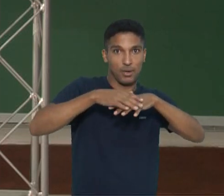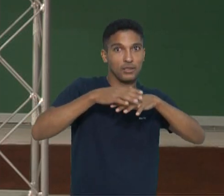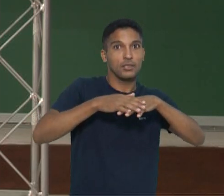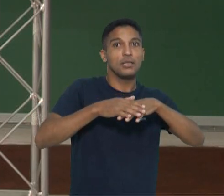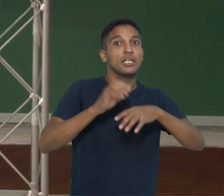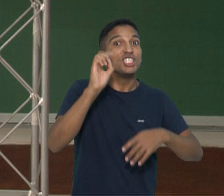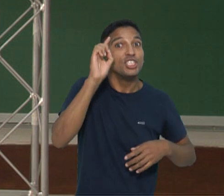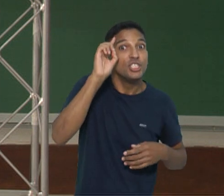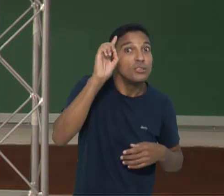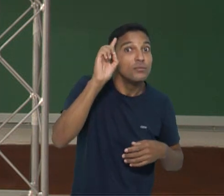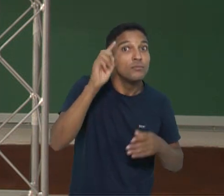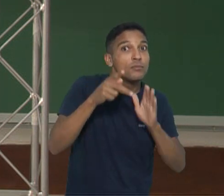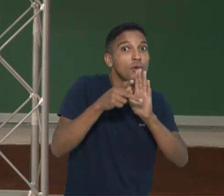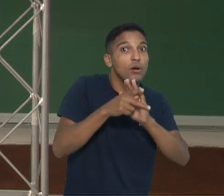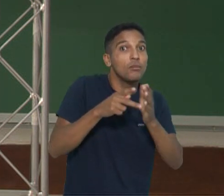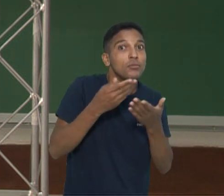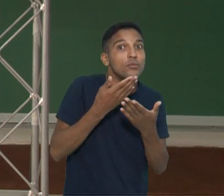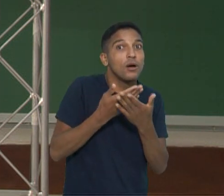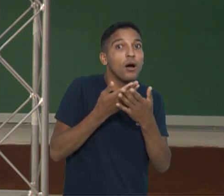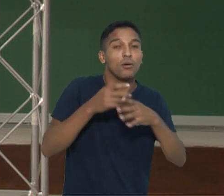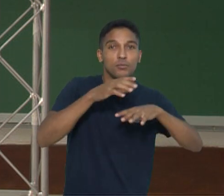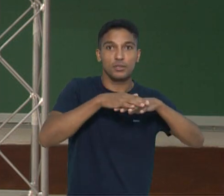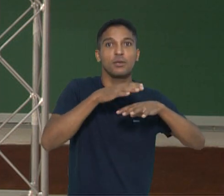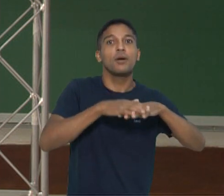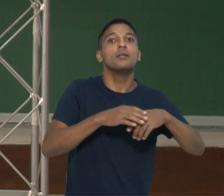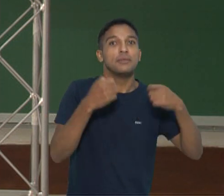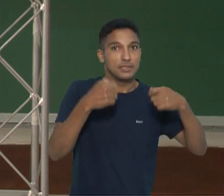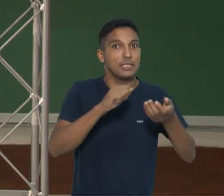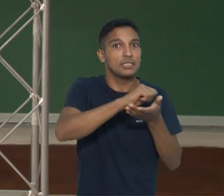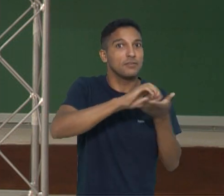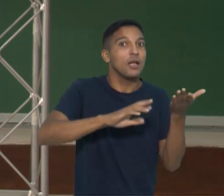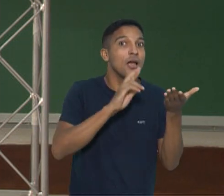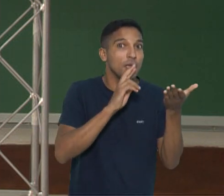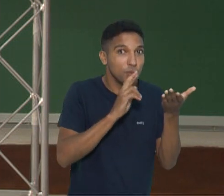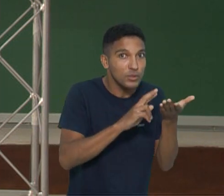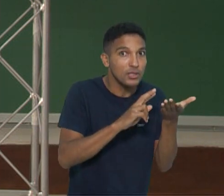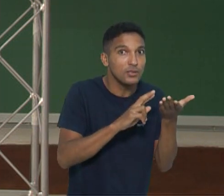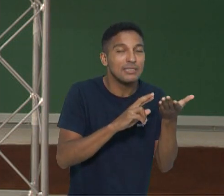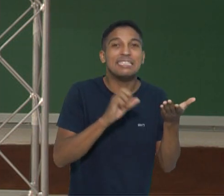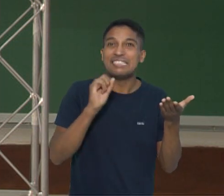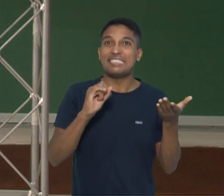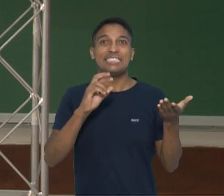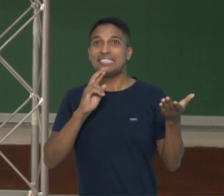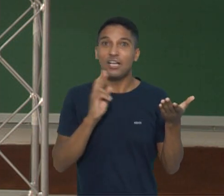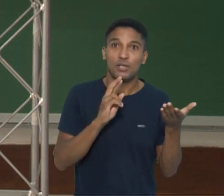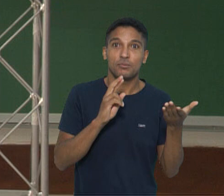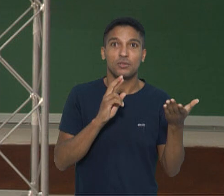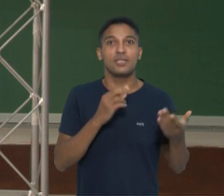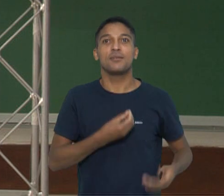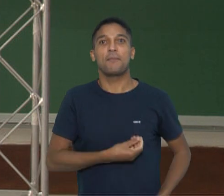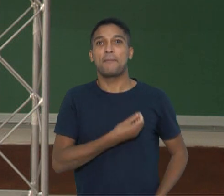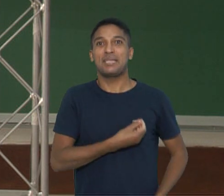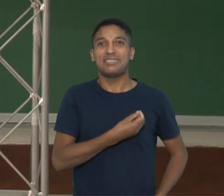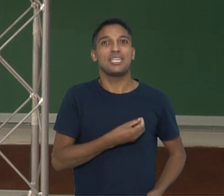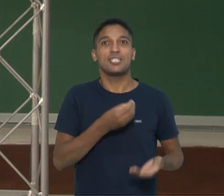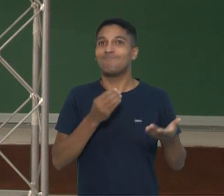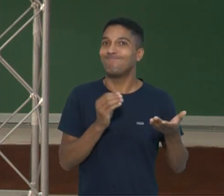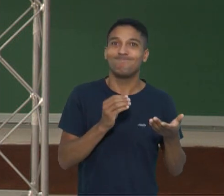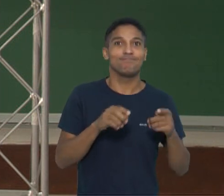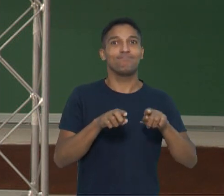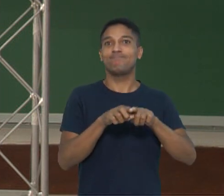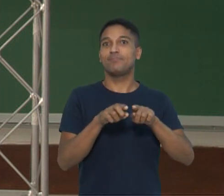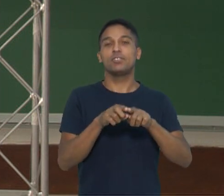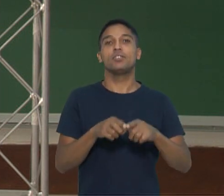a sua presença não vai ser computada, tá bom? Então, fica meu abraço aí para todos vocês.